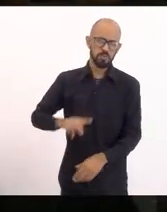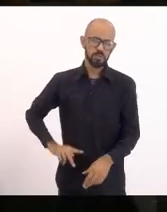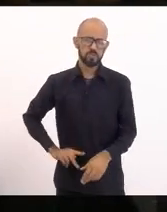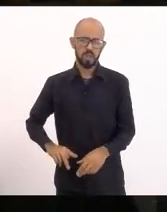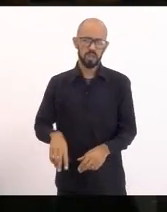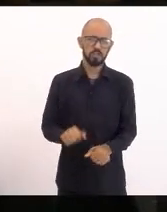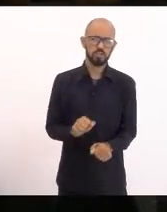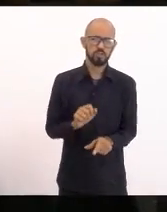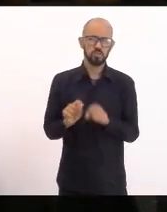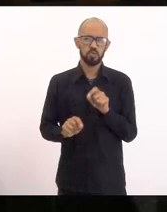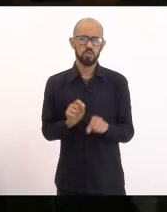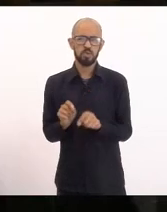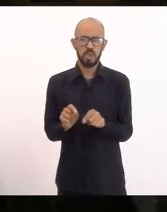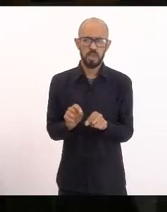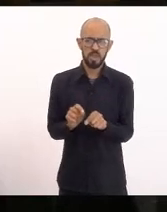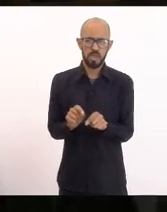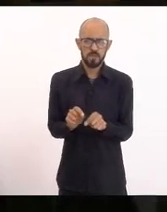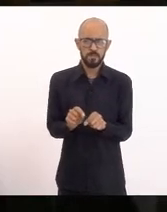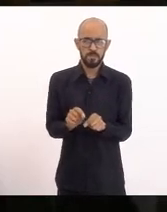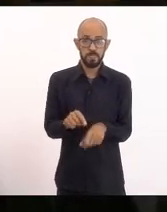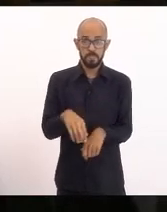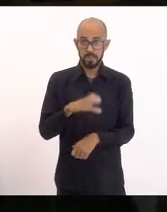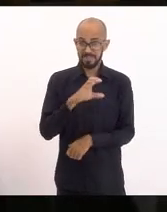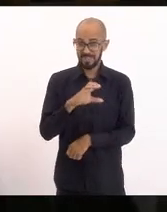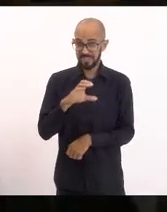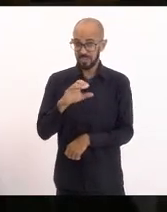dizer que já na CCJ, a